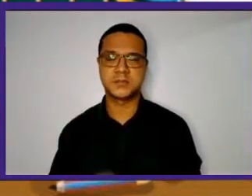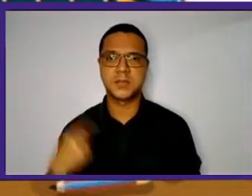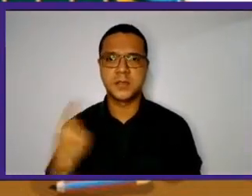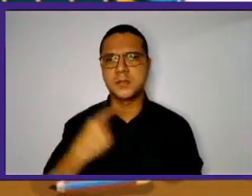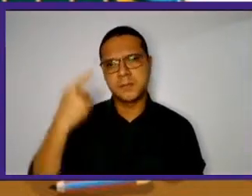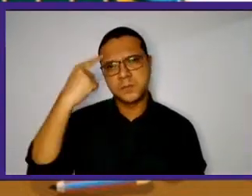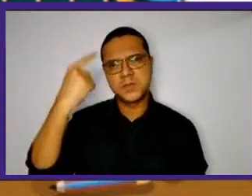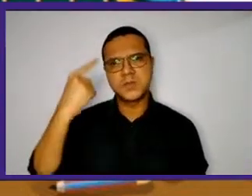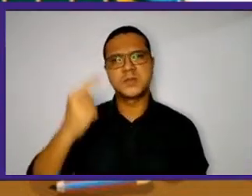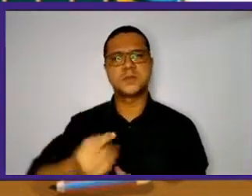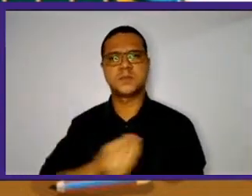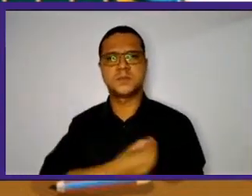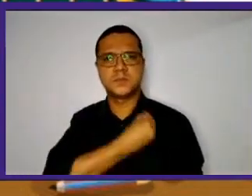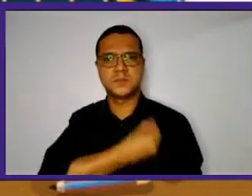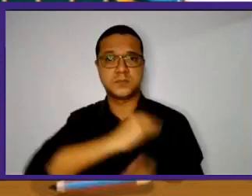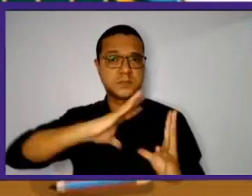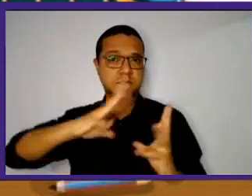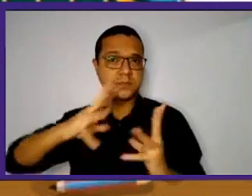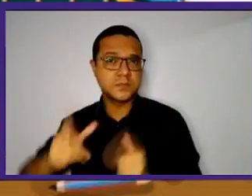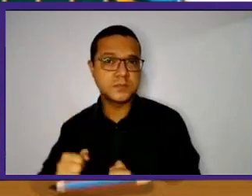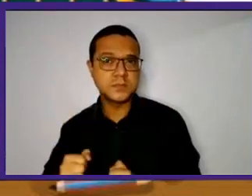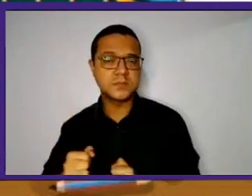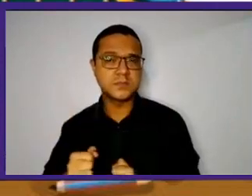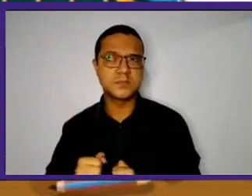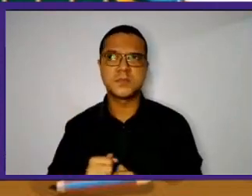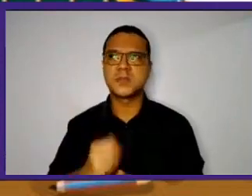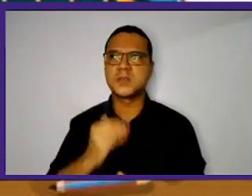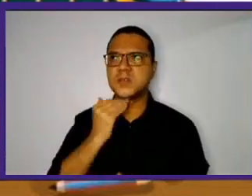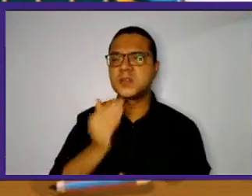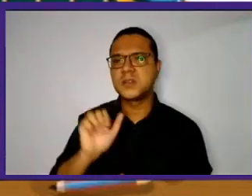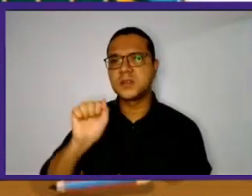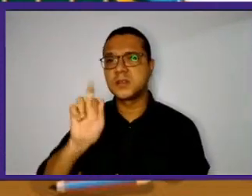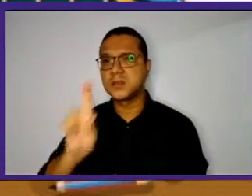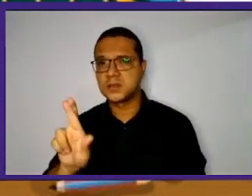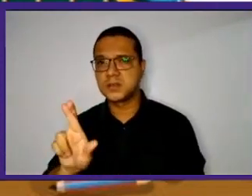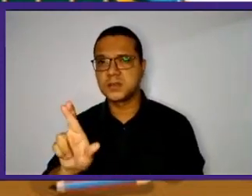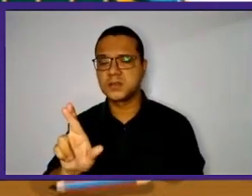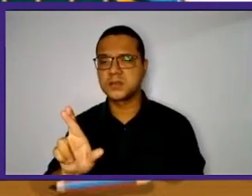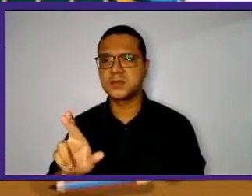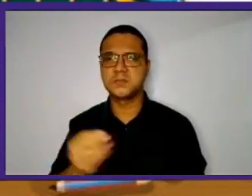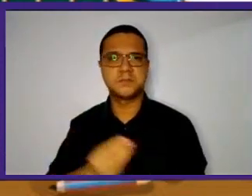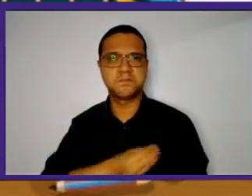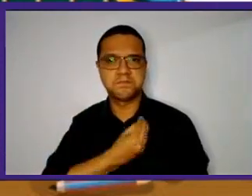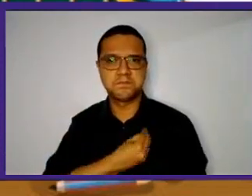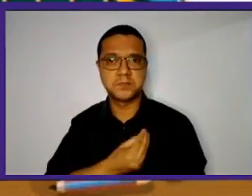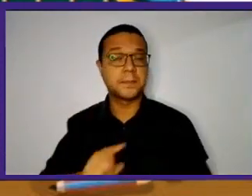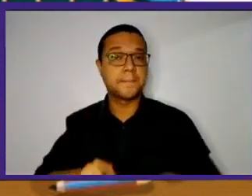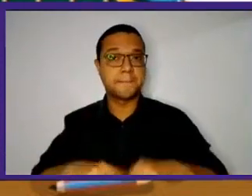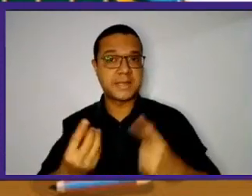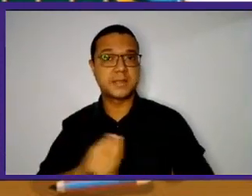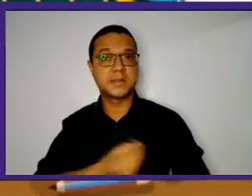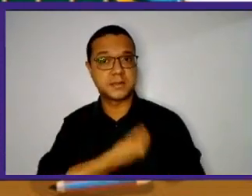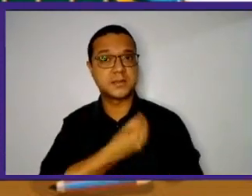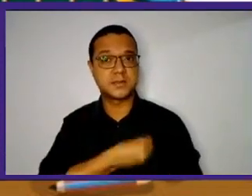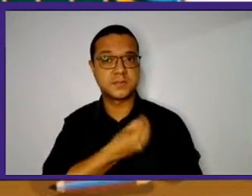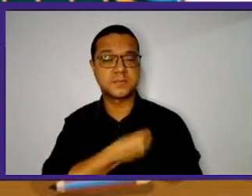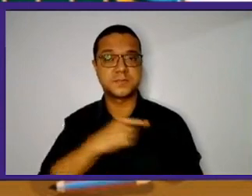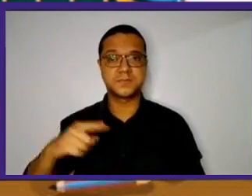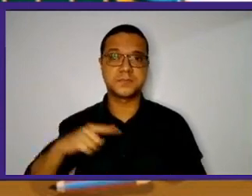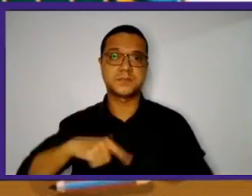vezes pensa na vida na Terra, a gente pensa, ah, só sem água que não se vive, só sem ar que não se vive. Mas a vida, ela